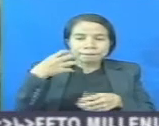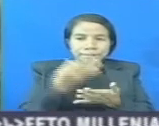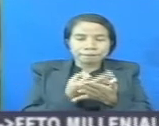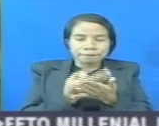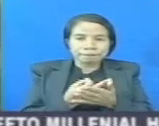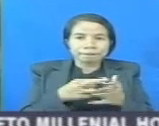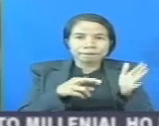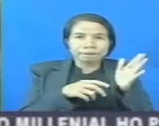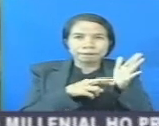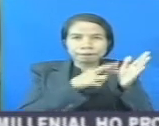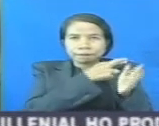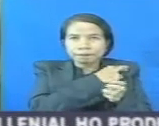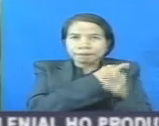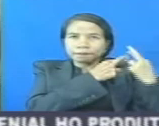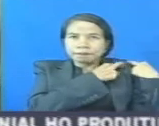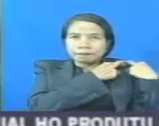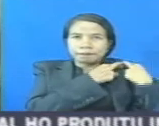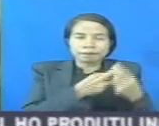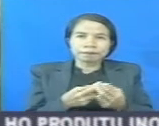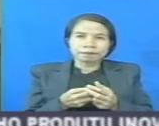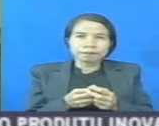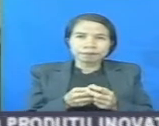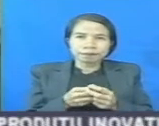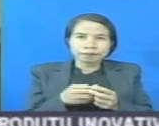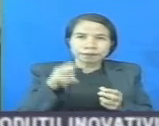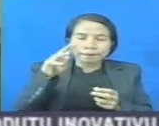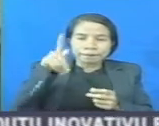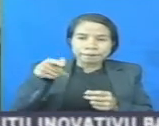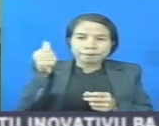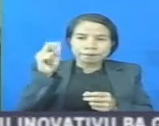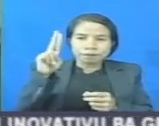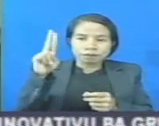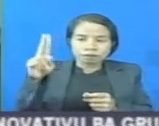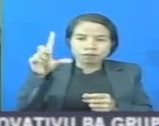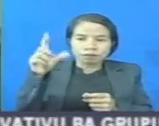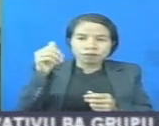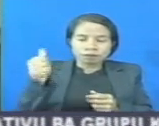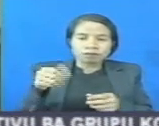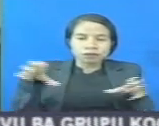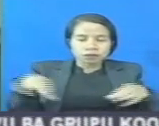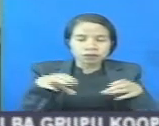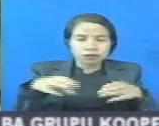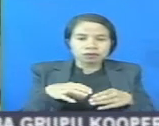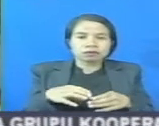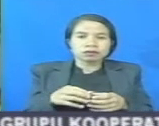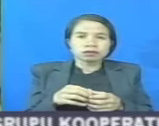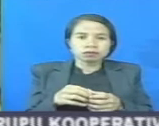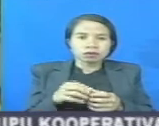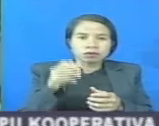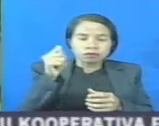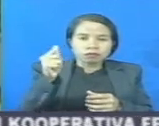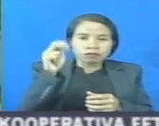representante Organizações Nações Unidas FAO e Timor-Leste, Paula da Cruz, afirma comitamento no prontindão FAO-NIAN,